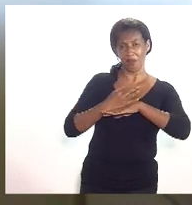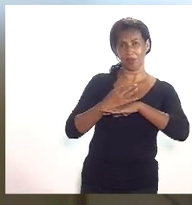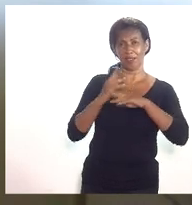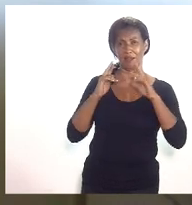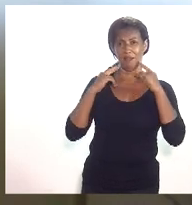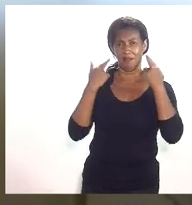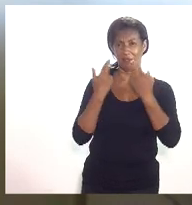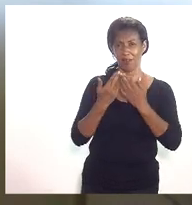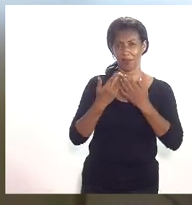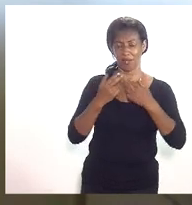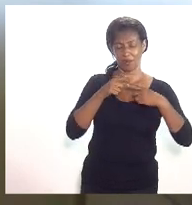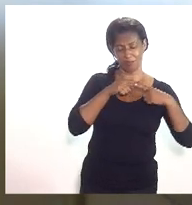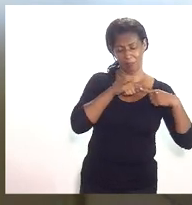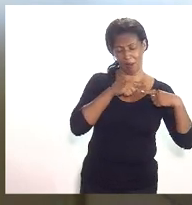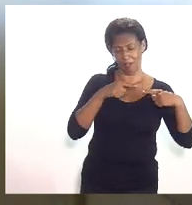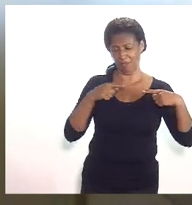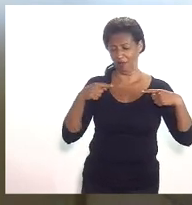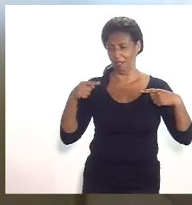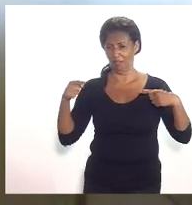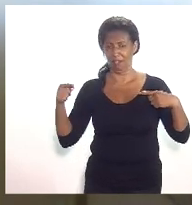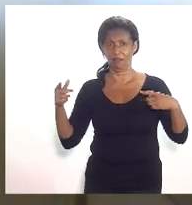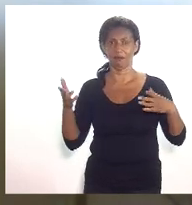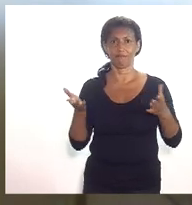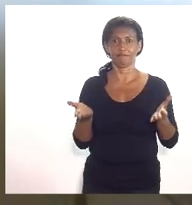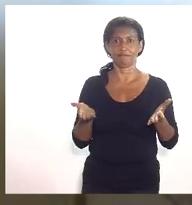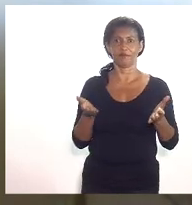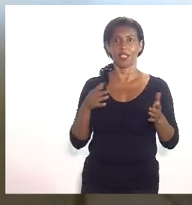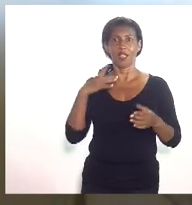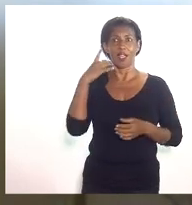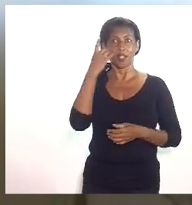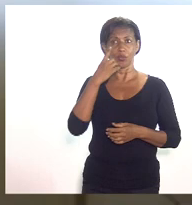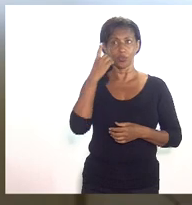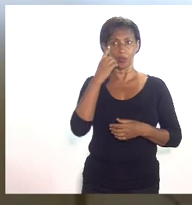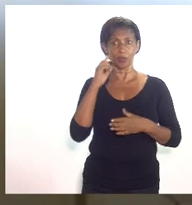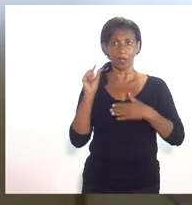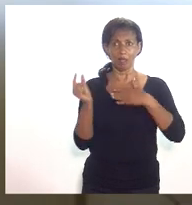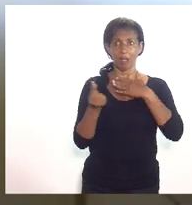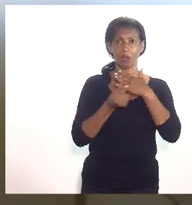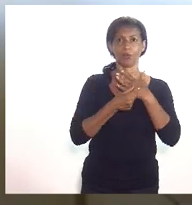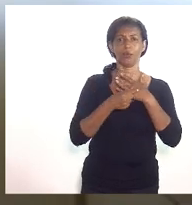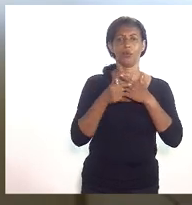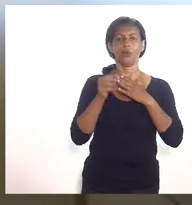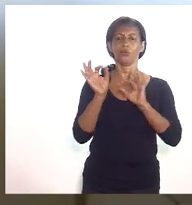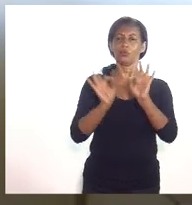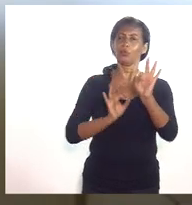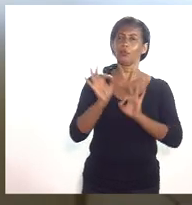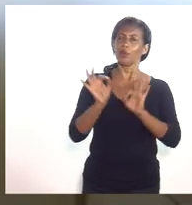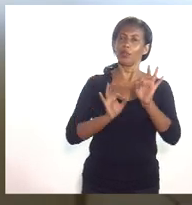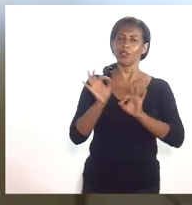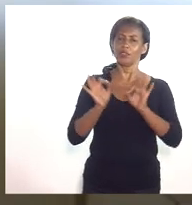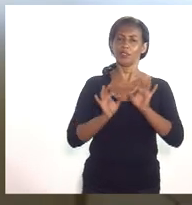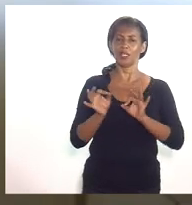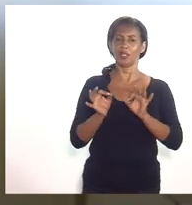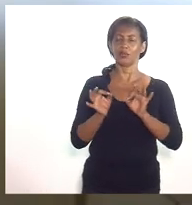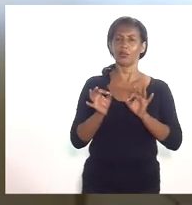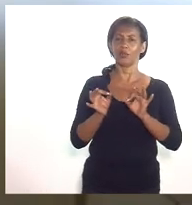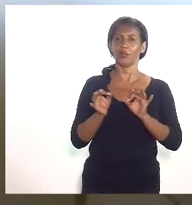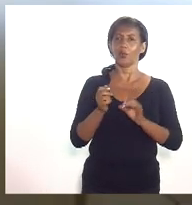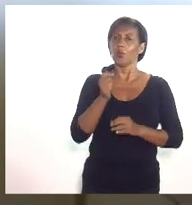sessões. Aí os deputados autores do projeto ficam